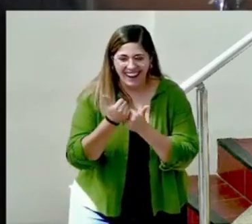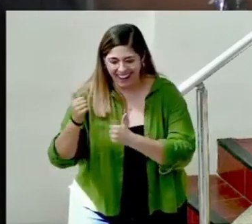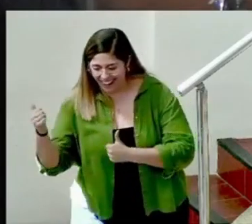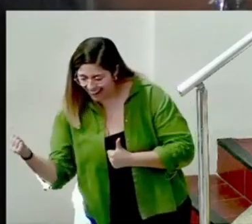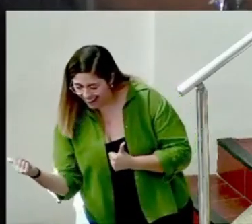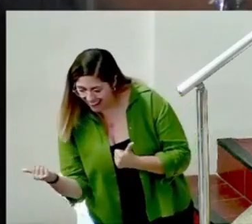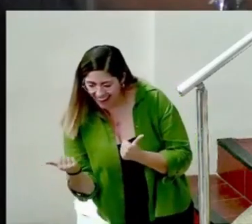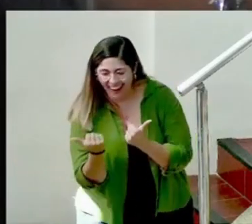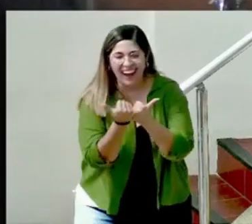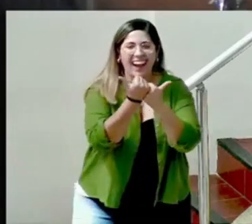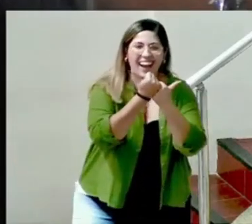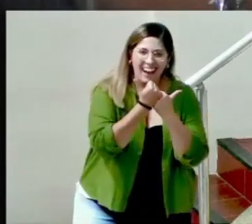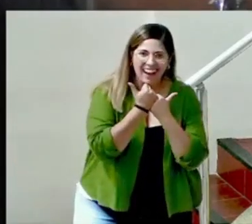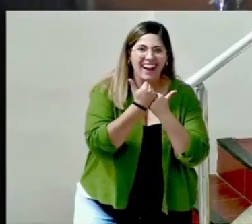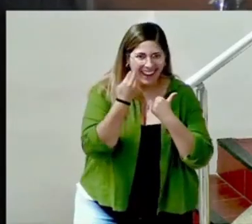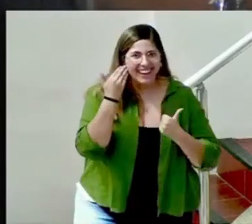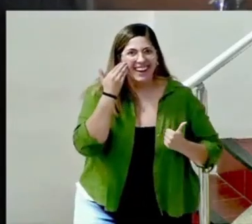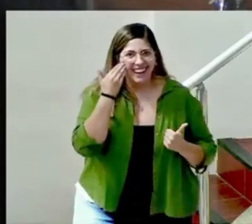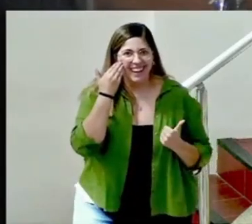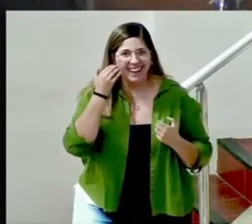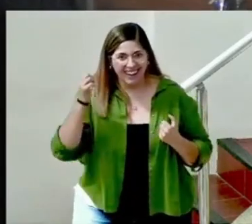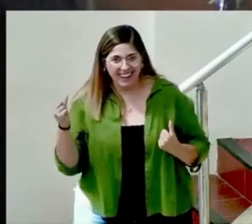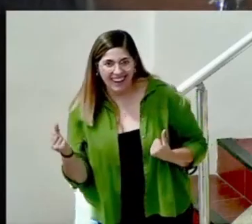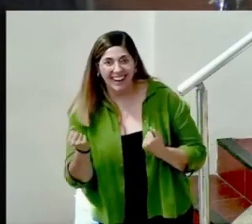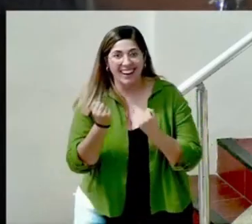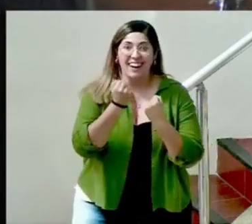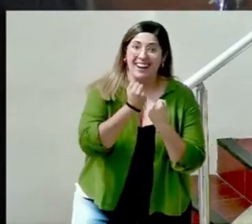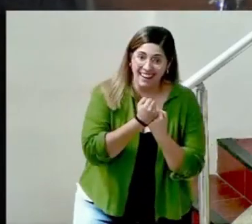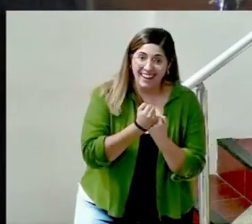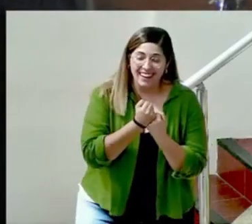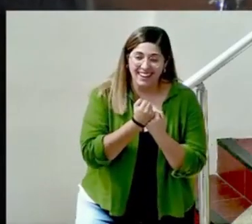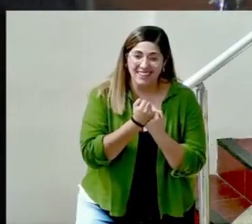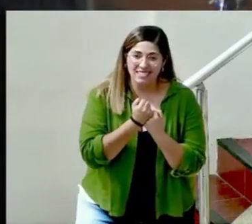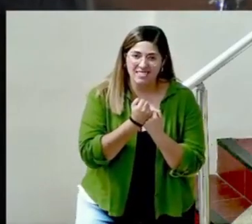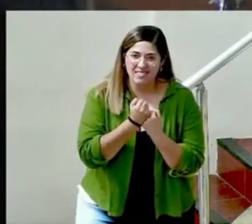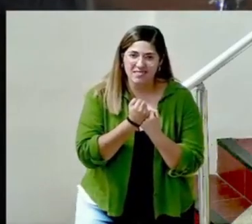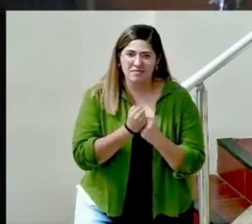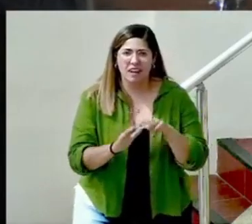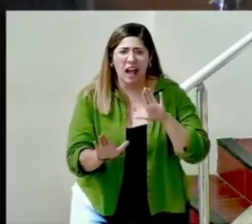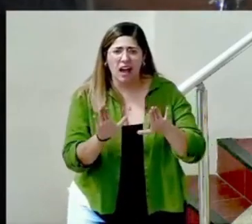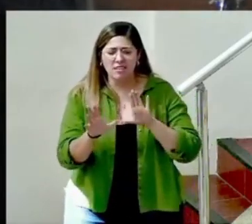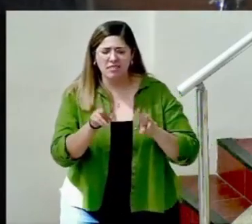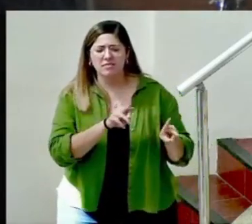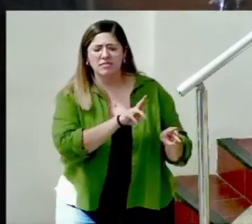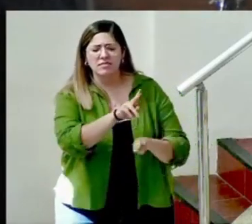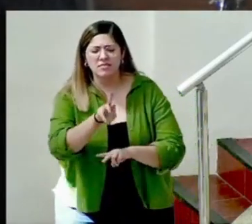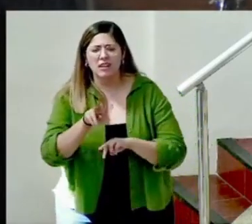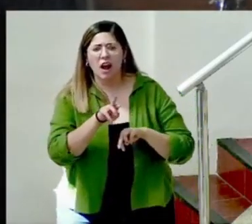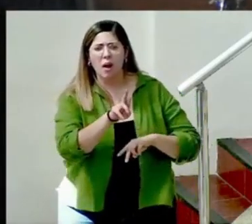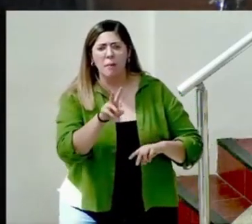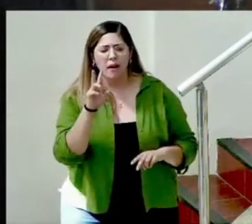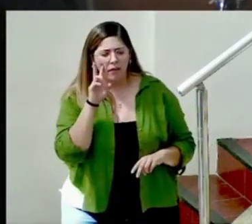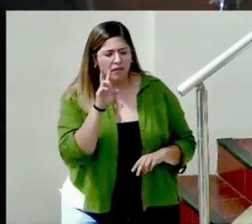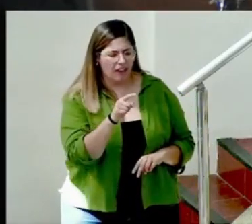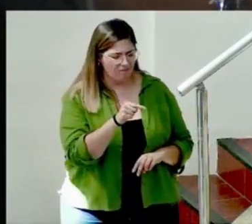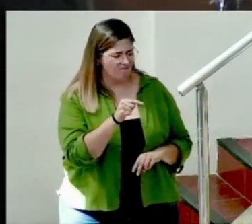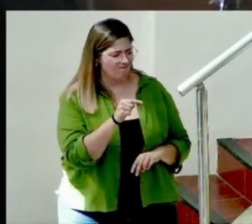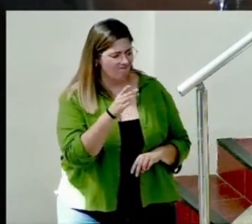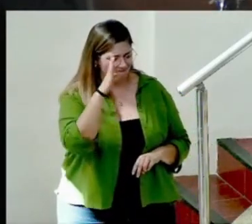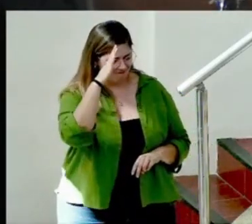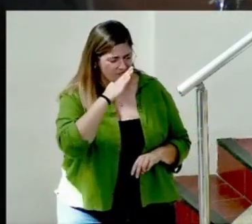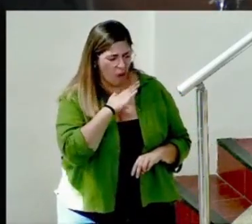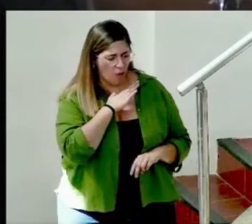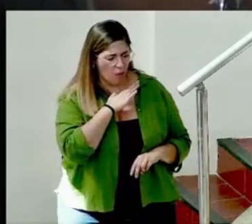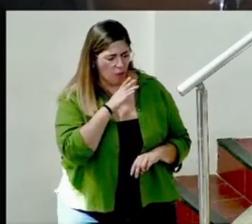você veja no seu irmão que ele está com olhos maus. As suas escolhas revelam isso.